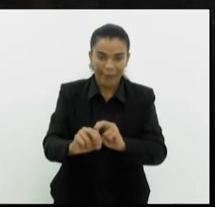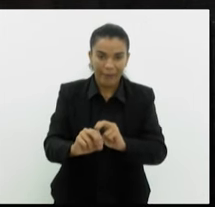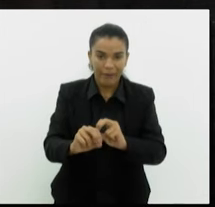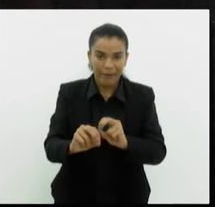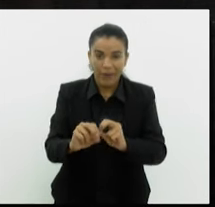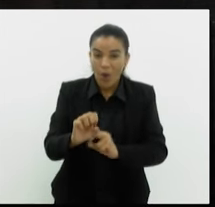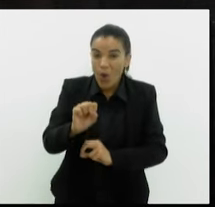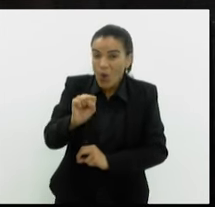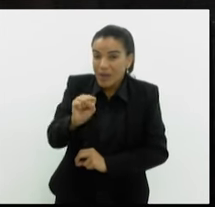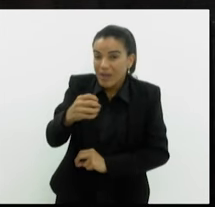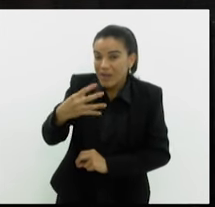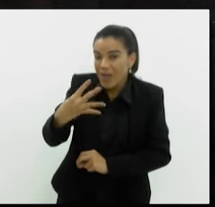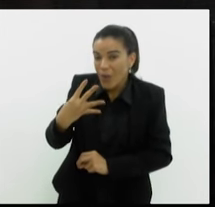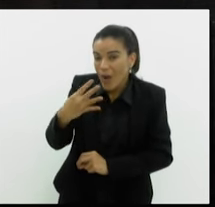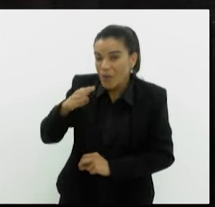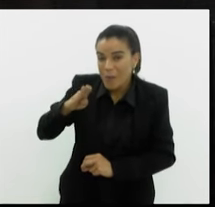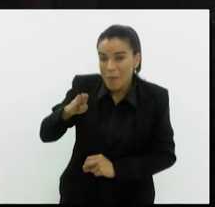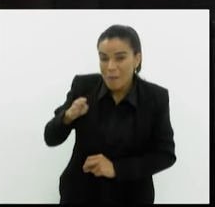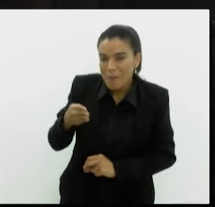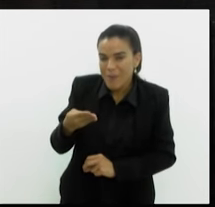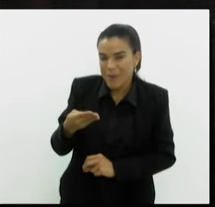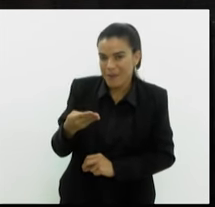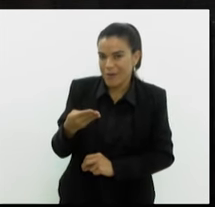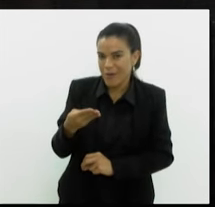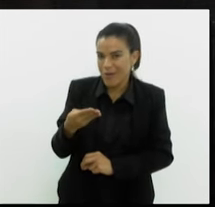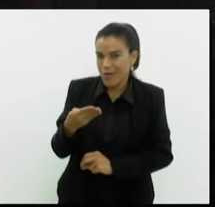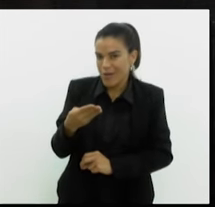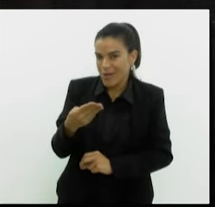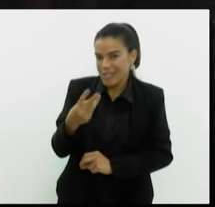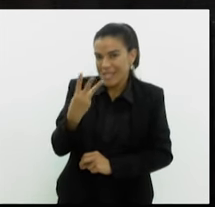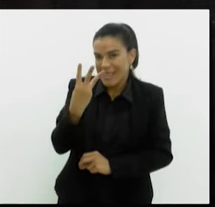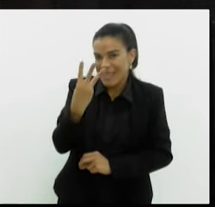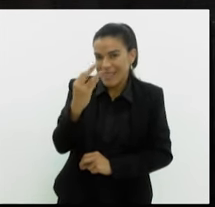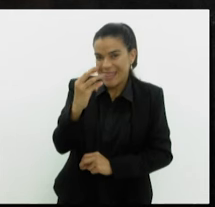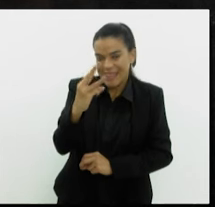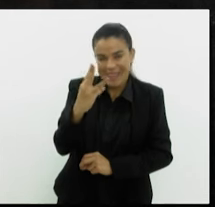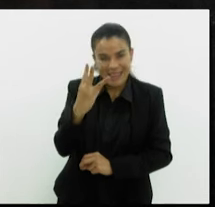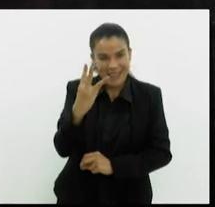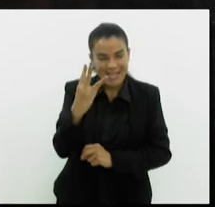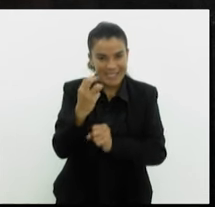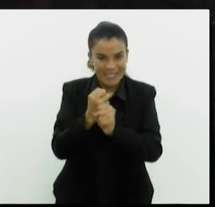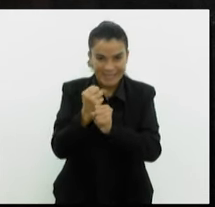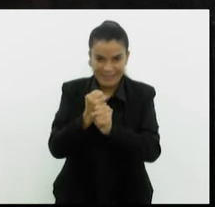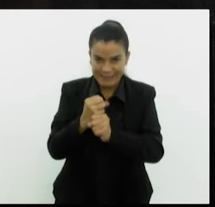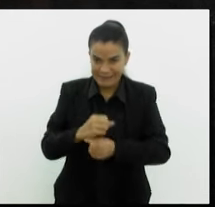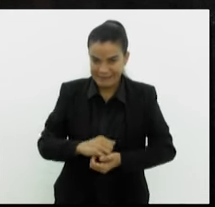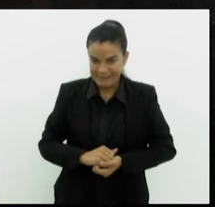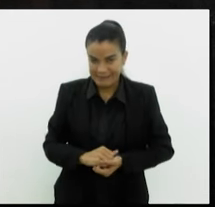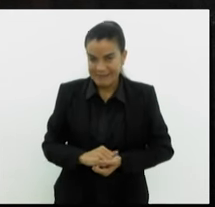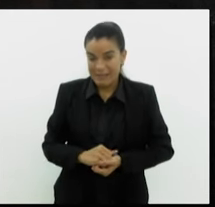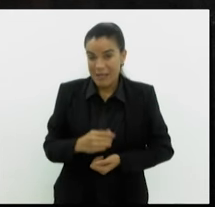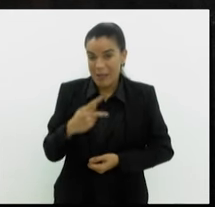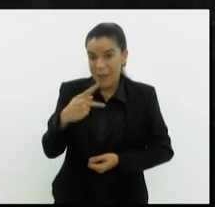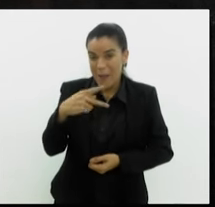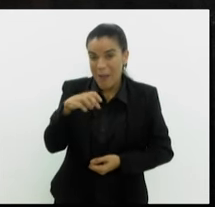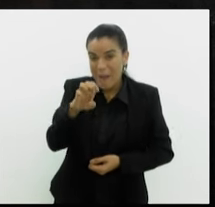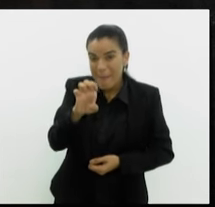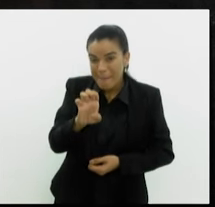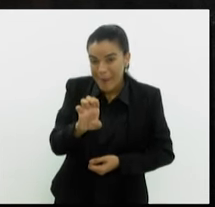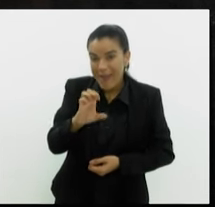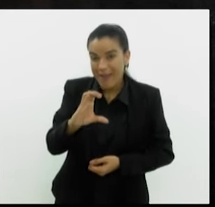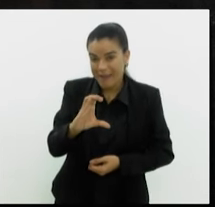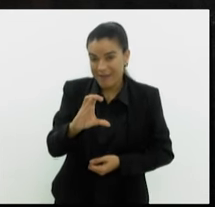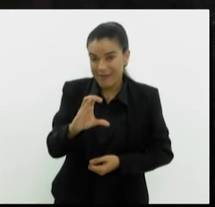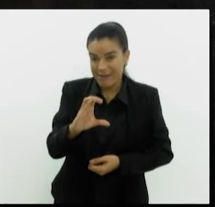de 84 bilhões de reais para 3 anos. Ora, se essa PEC do quinquênio